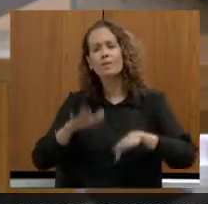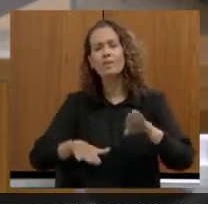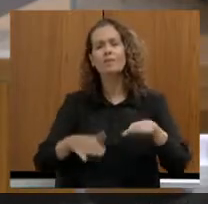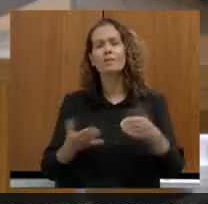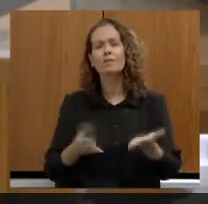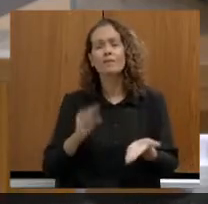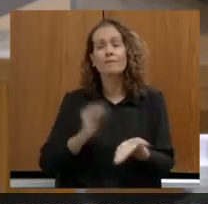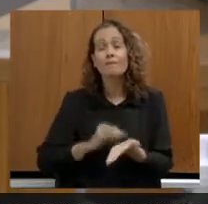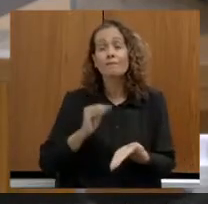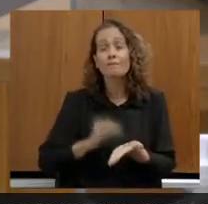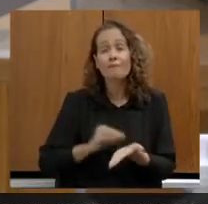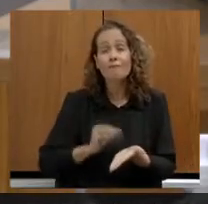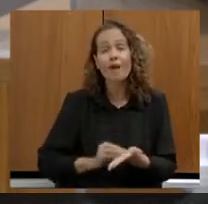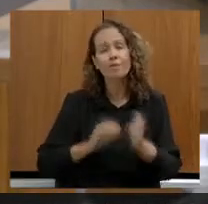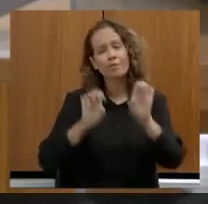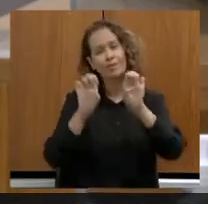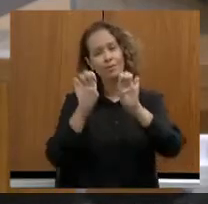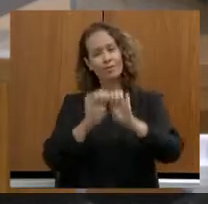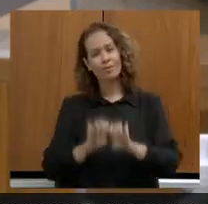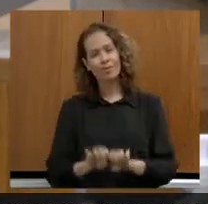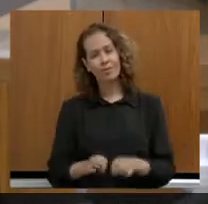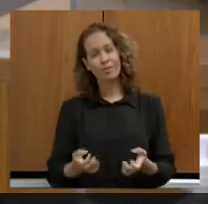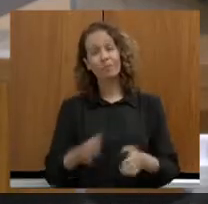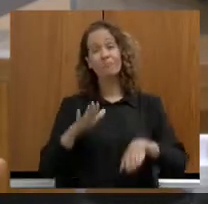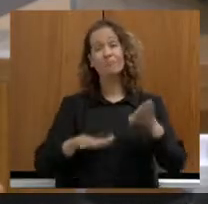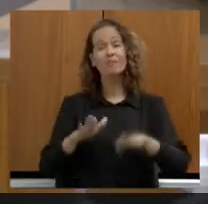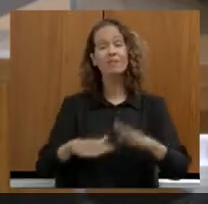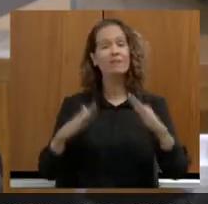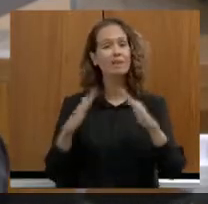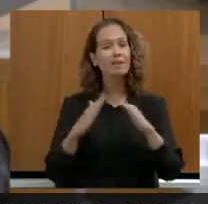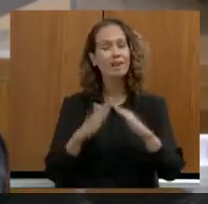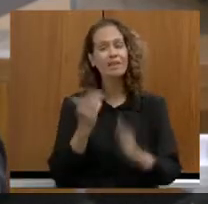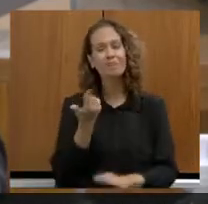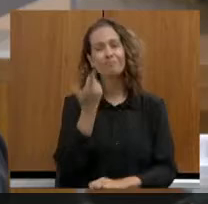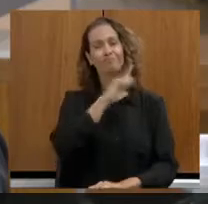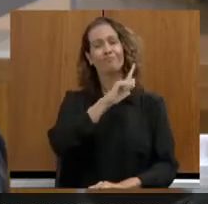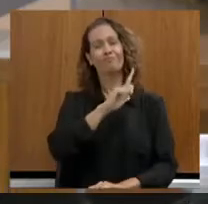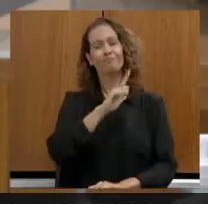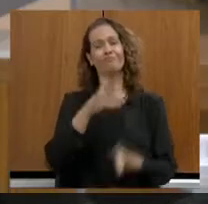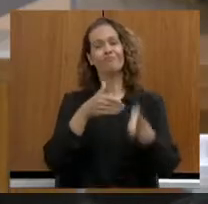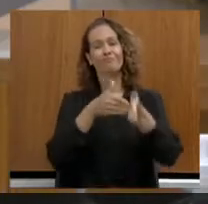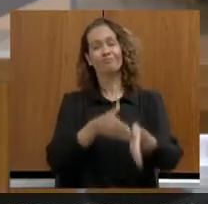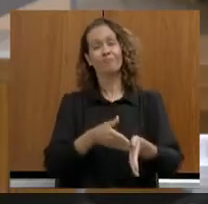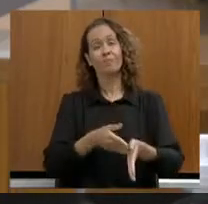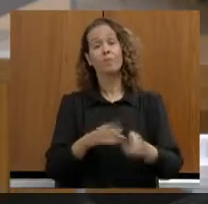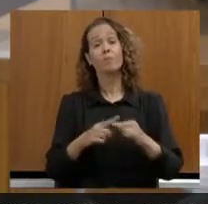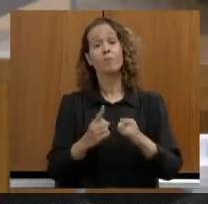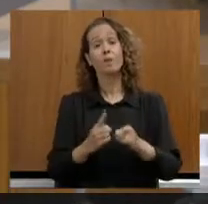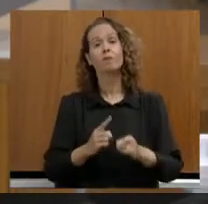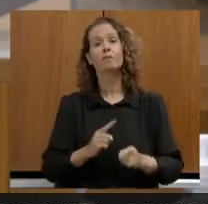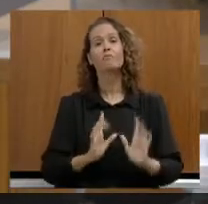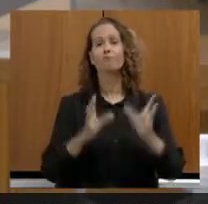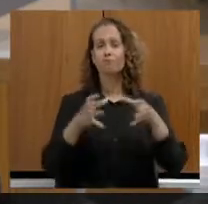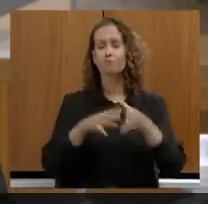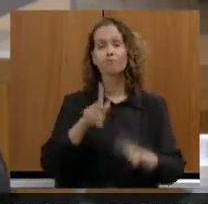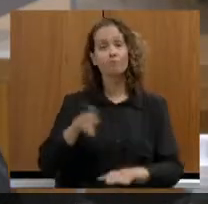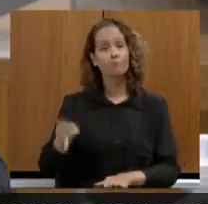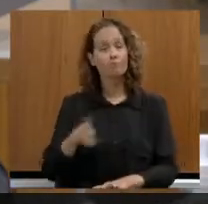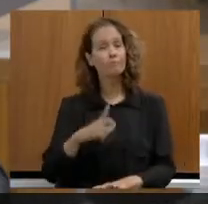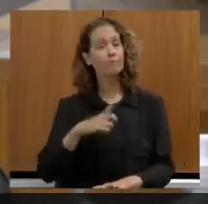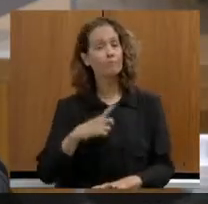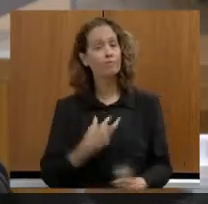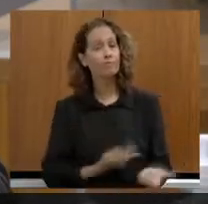de estrutura é em casa não conseguiram acompanhar e os professores terão agora uma